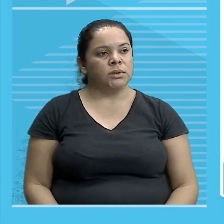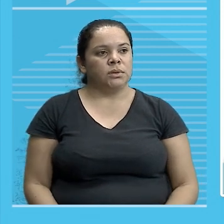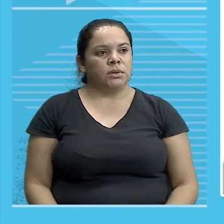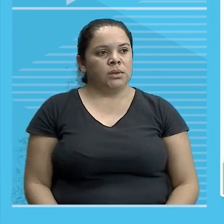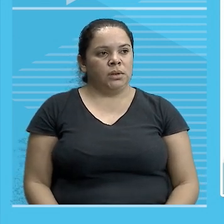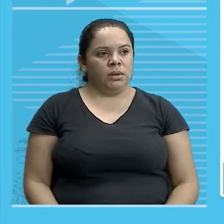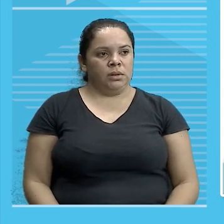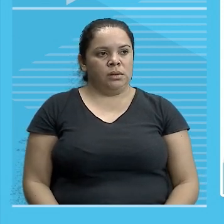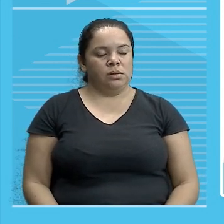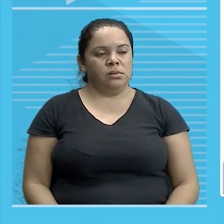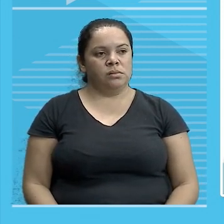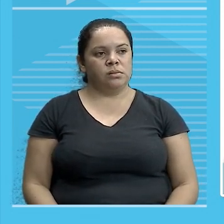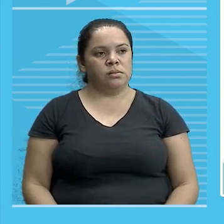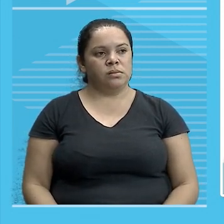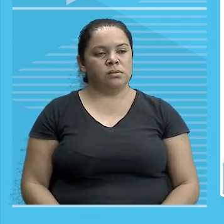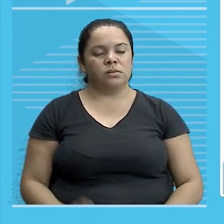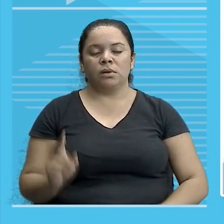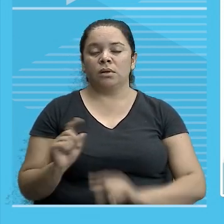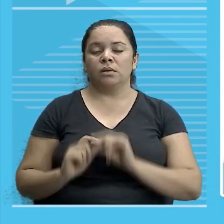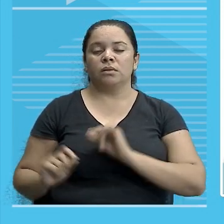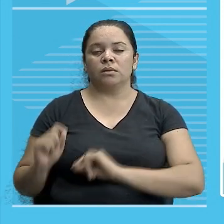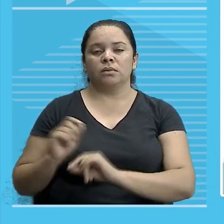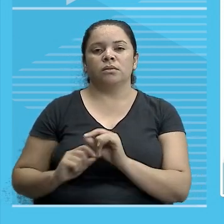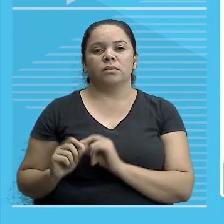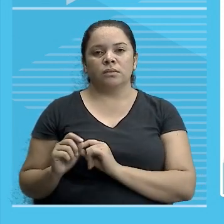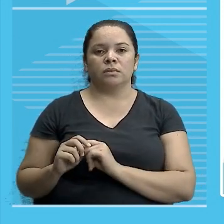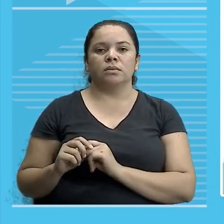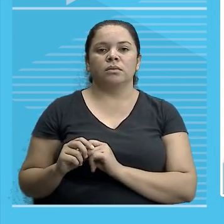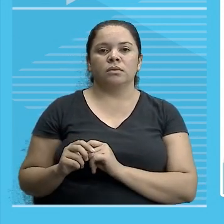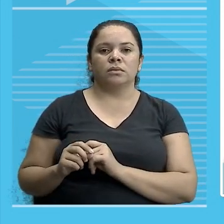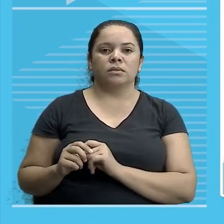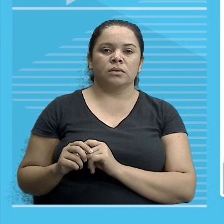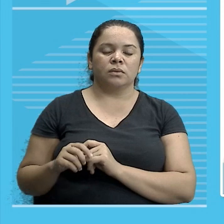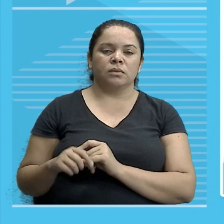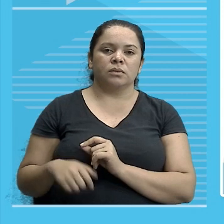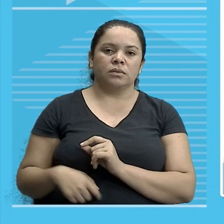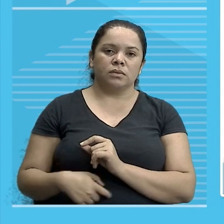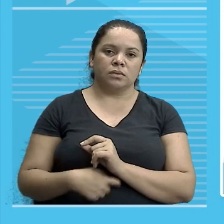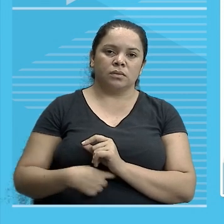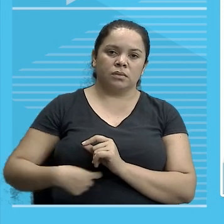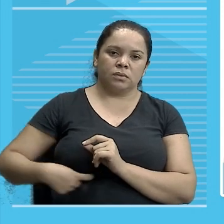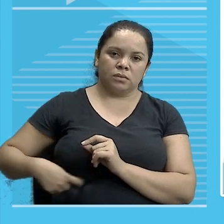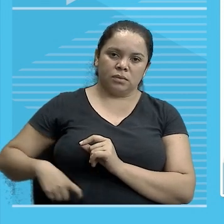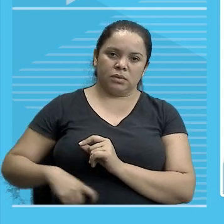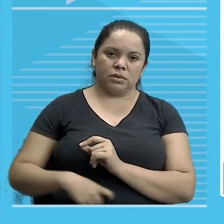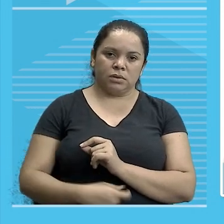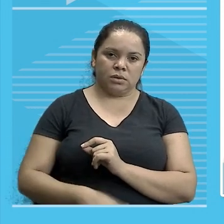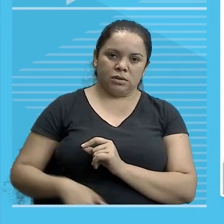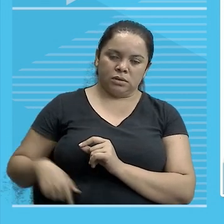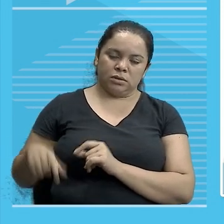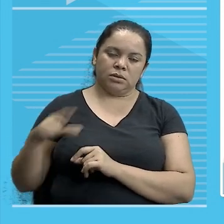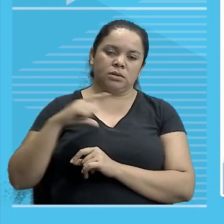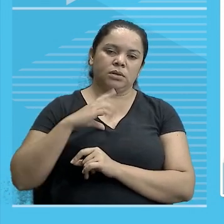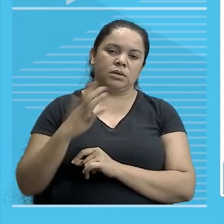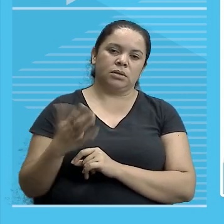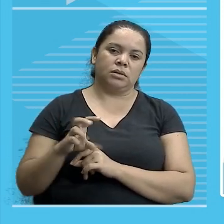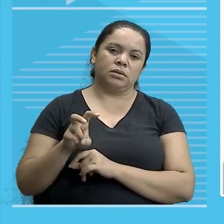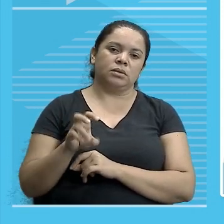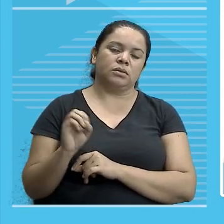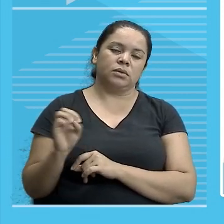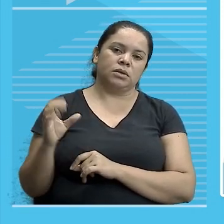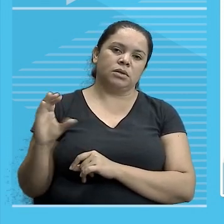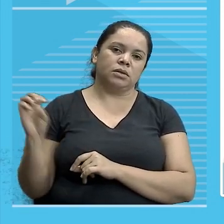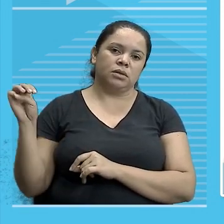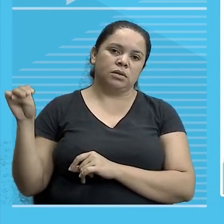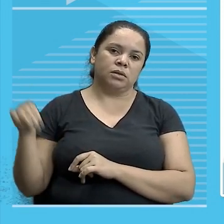saber o seguinte, o intestino delgado, que tem aproximadamente 50 centímetros, tá?